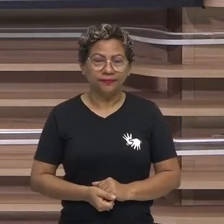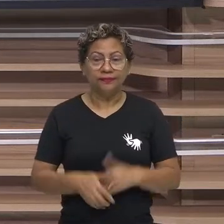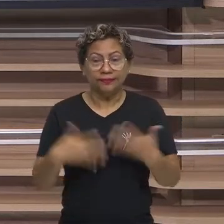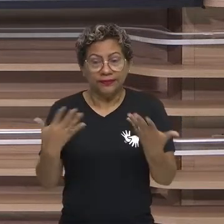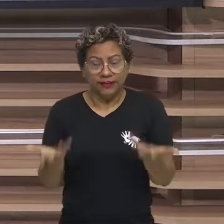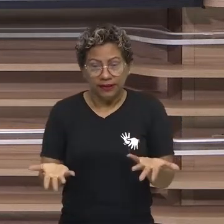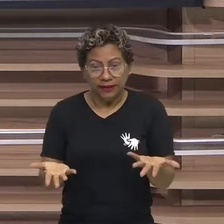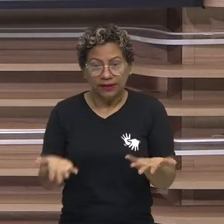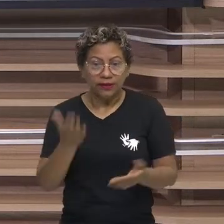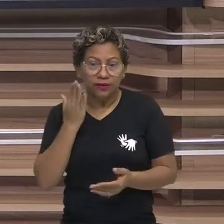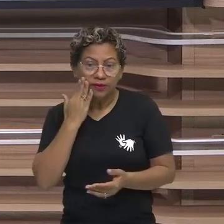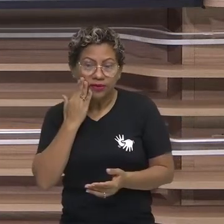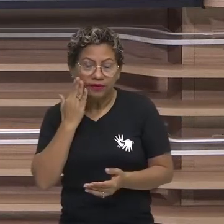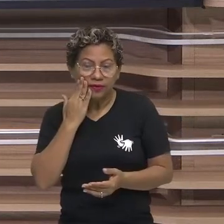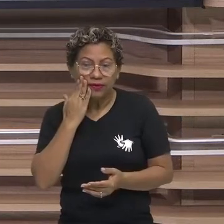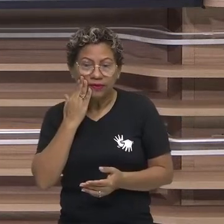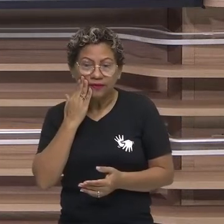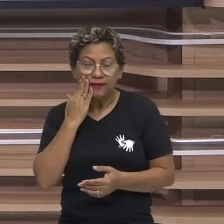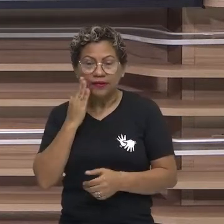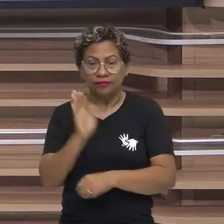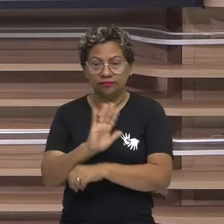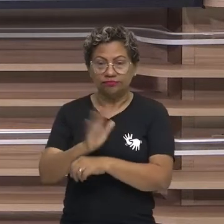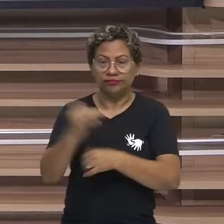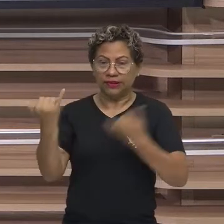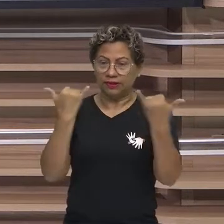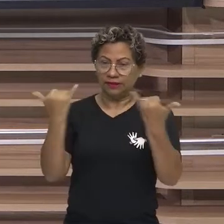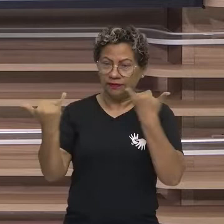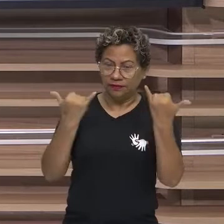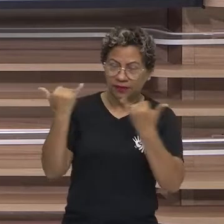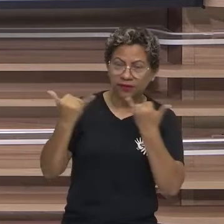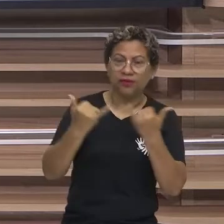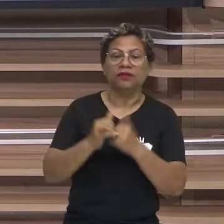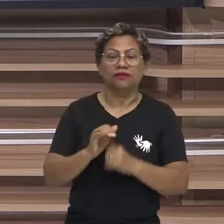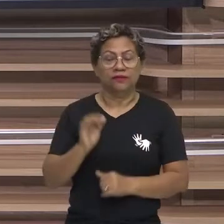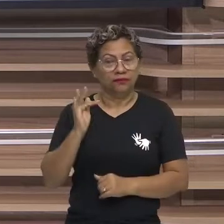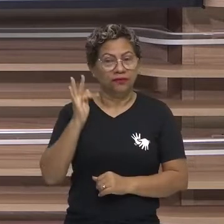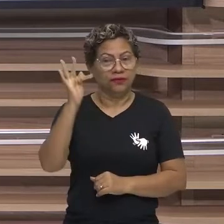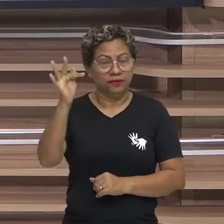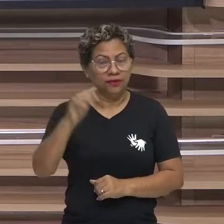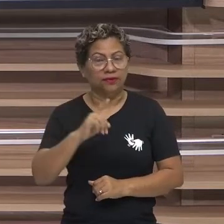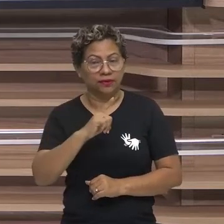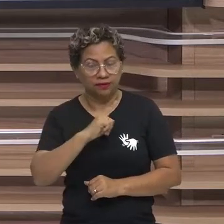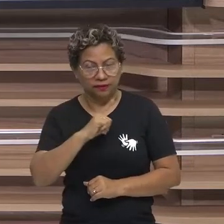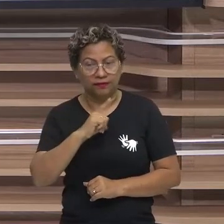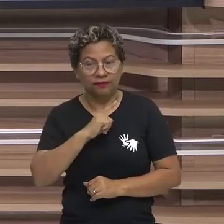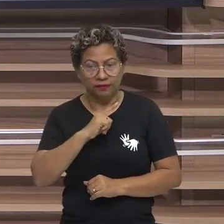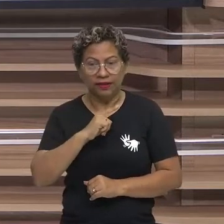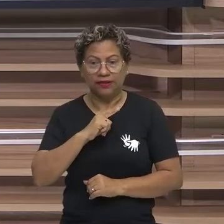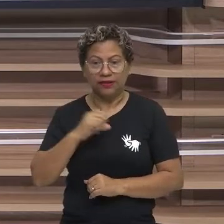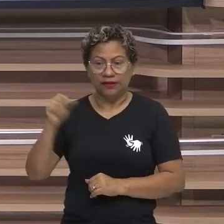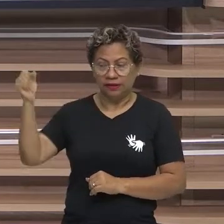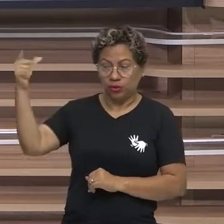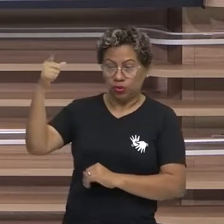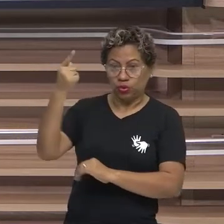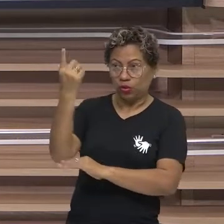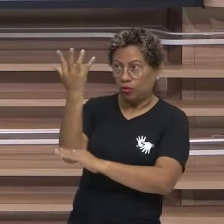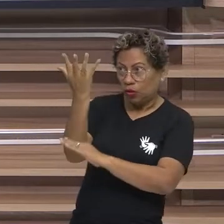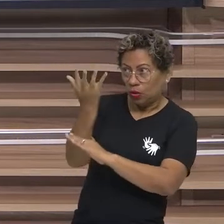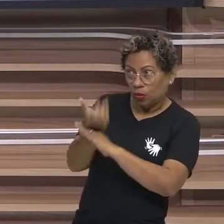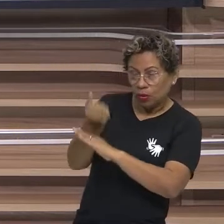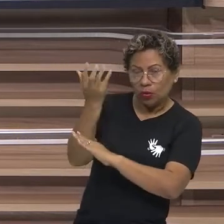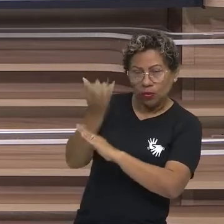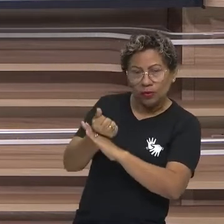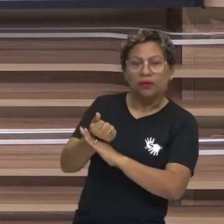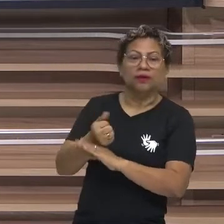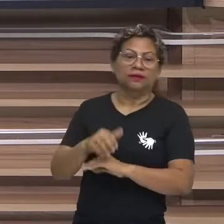Muito bem, pessoal, depois que a gente vê esse vídeo aí informativo, né, sobre o futuro, né, que nós vamos ter aí com a energia solar, né, nós vamos